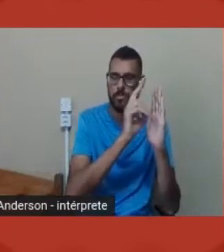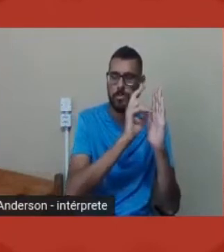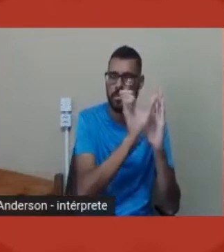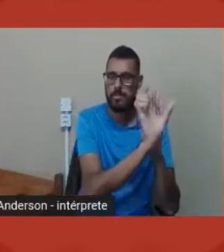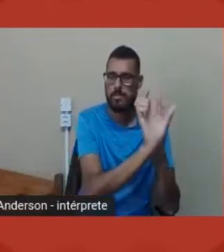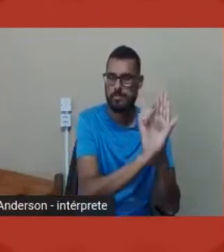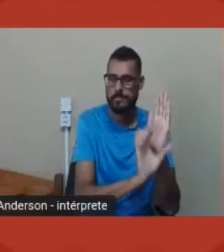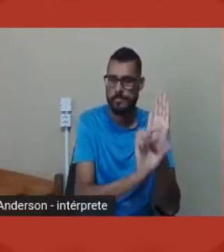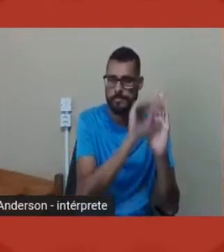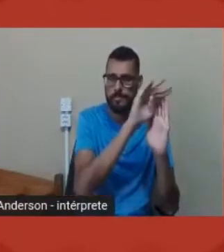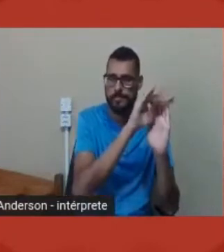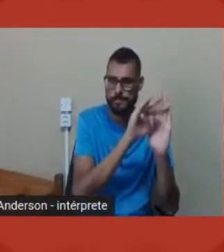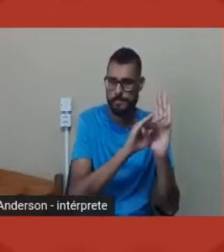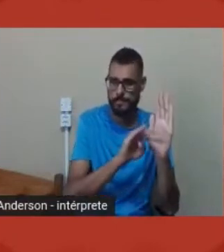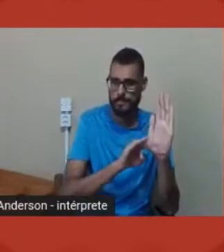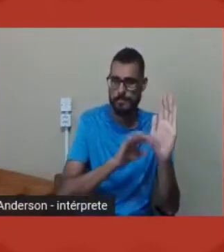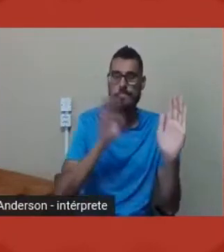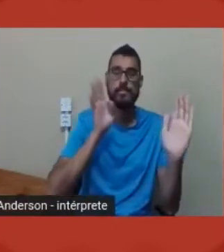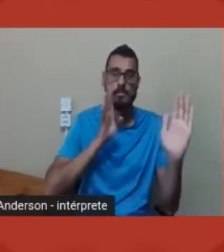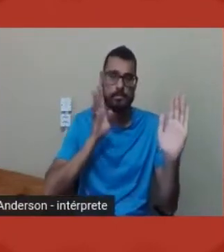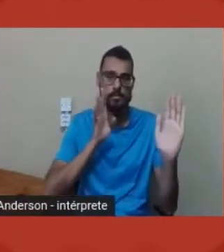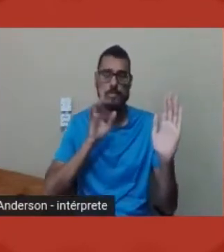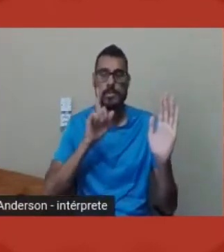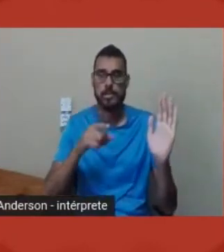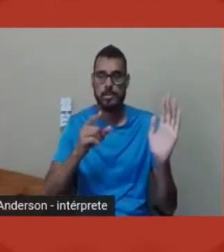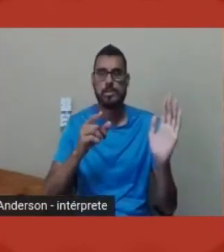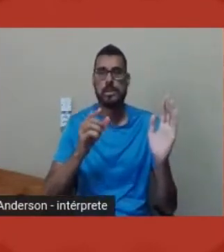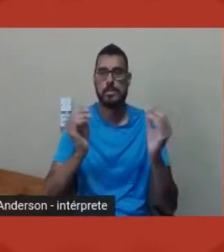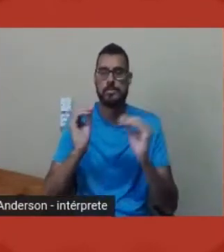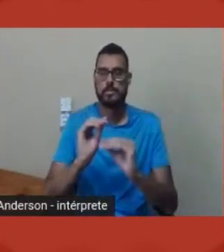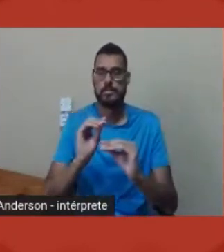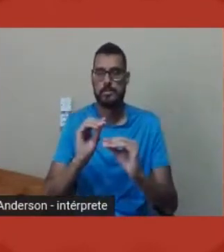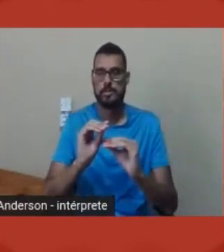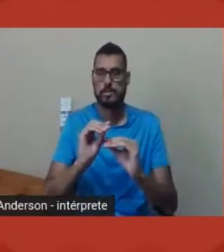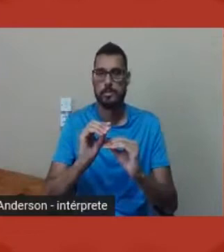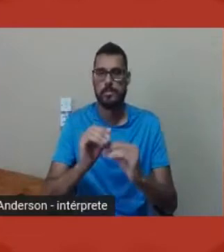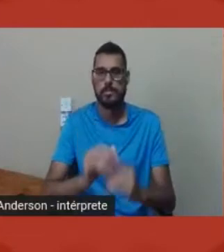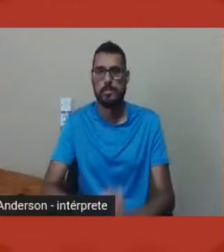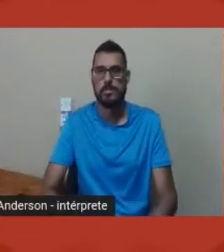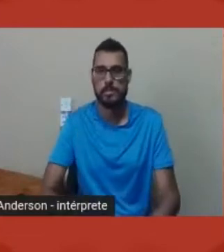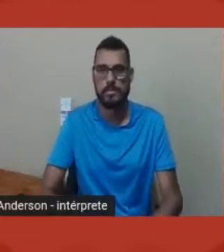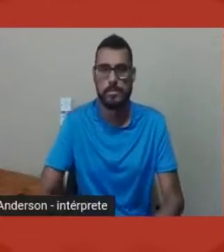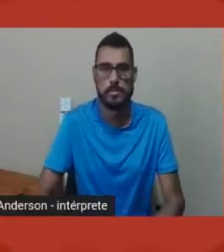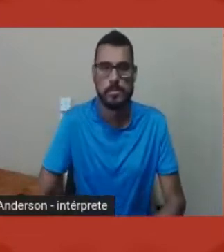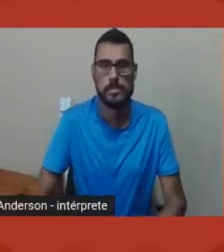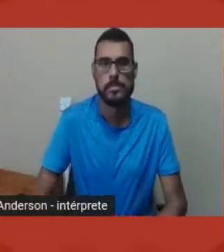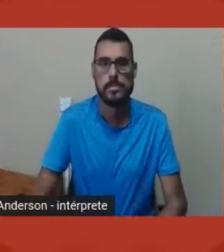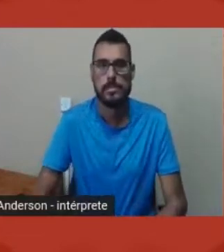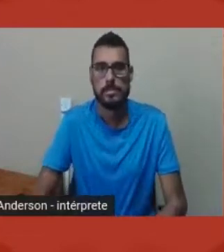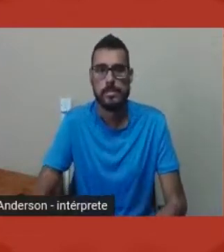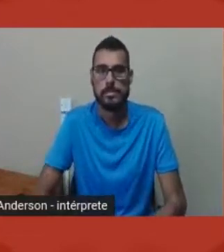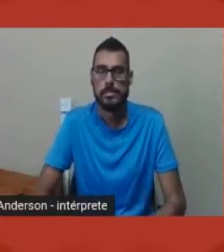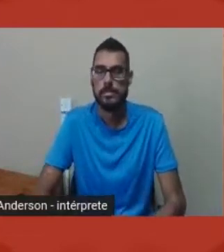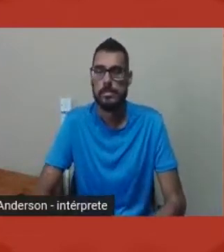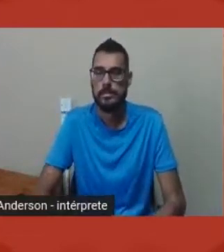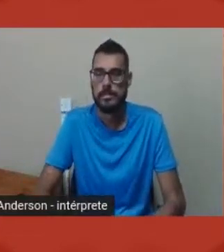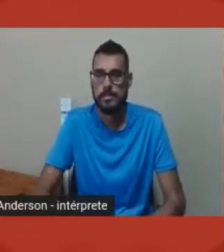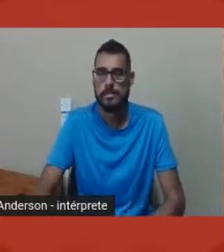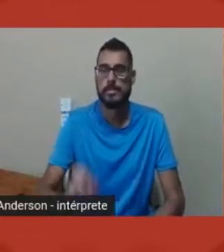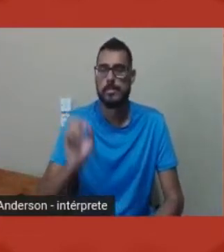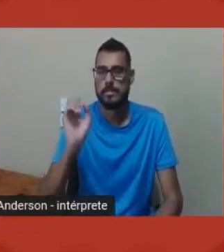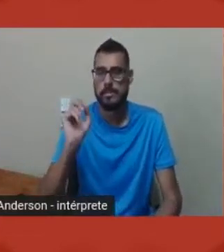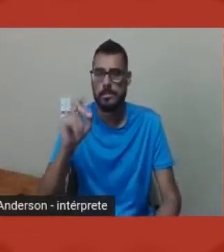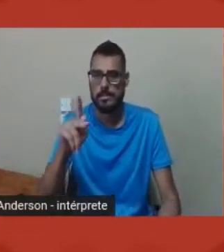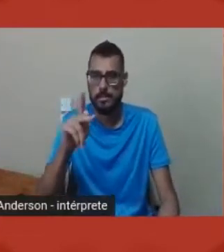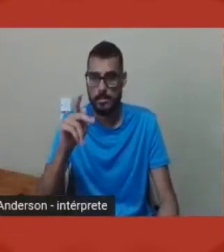Tá legal, já, então, já duplicou aqui, deixa eu excluir, peraí. Ah, alguém excluiu primeiro. Ok, acho que